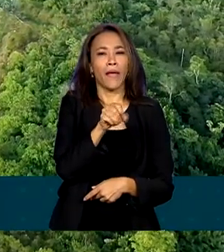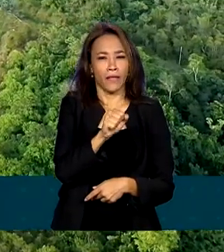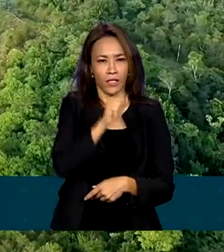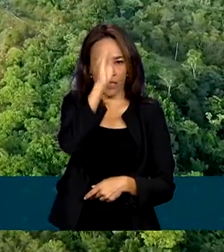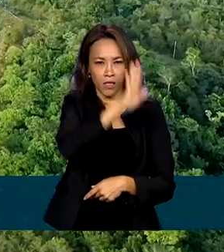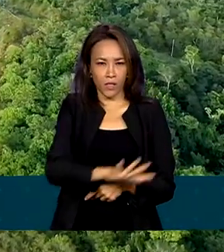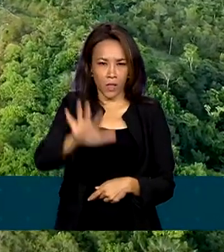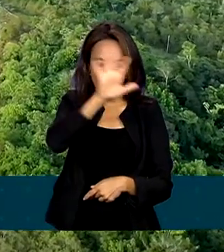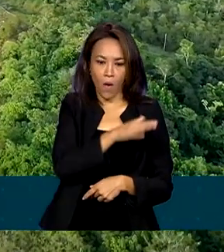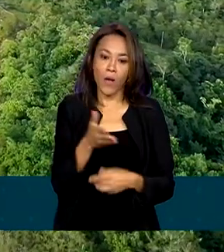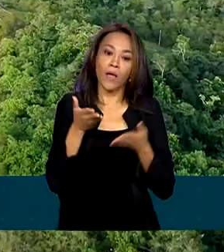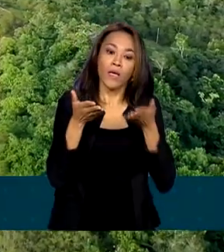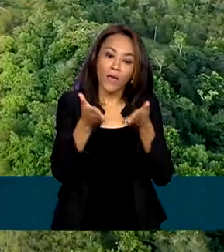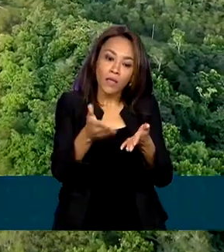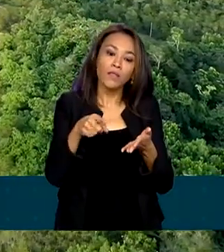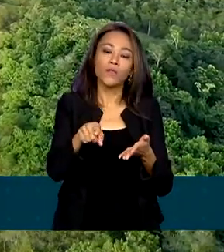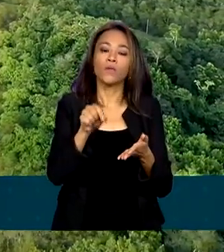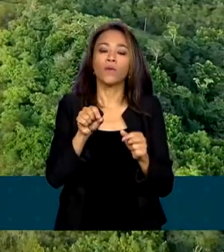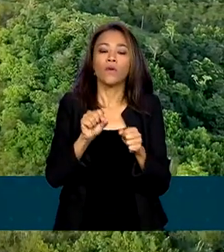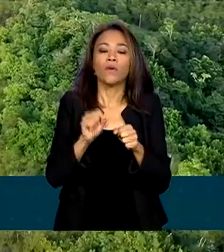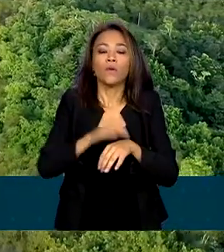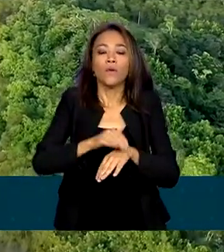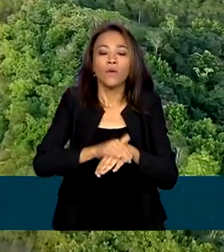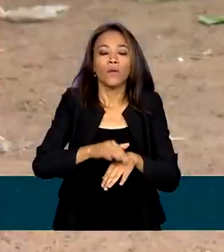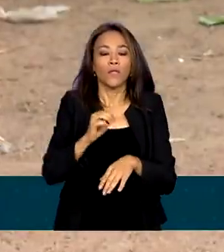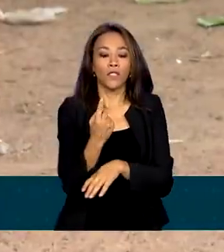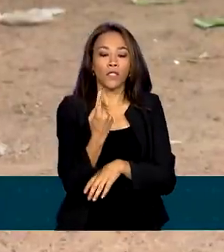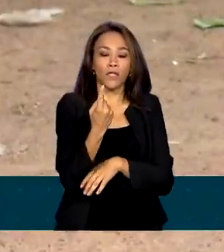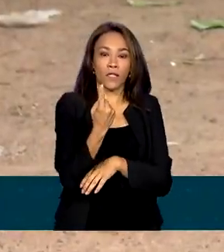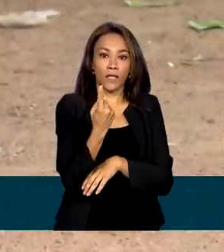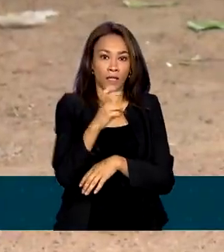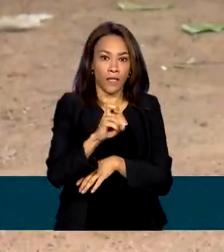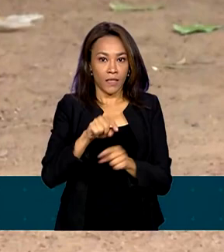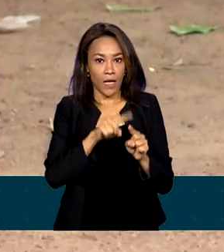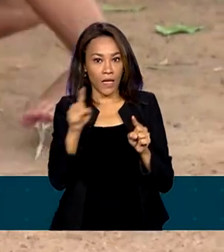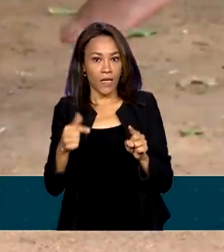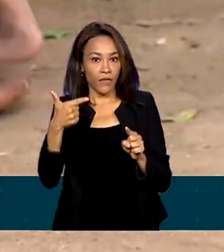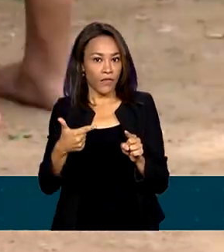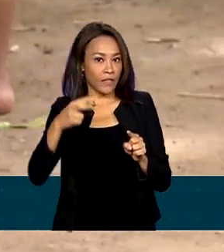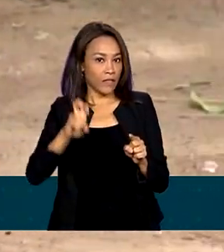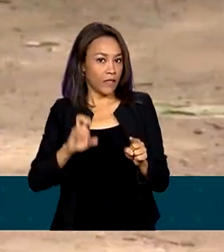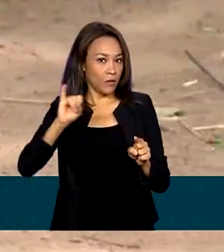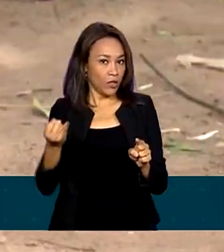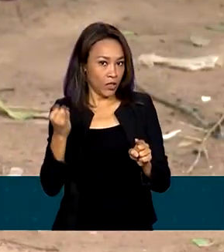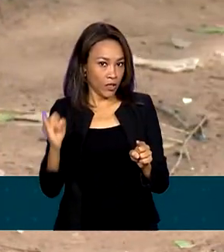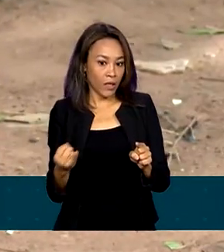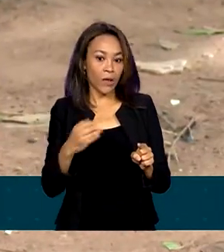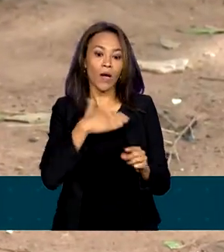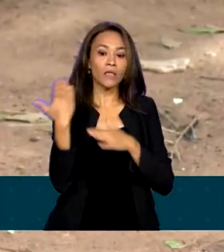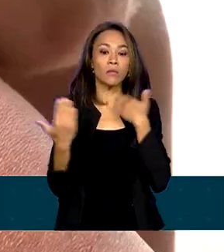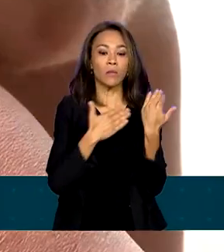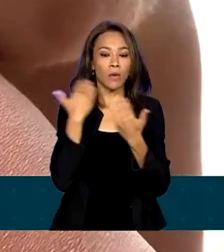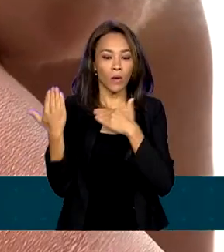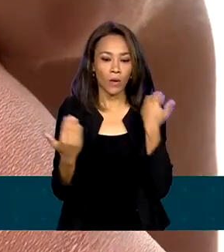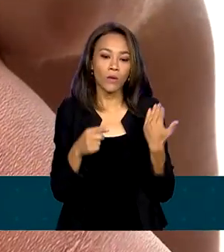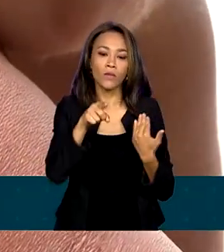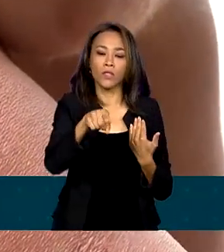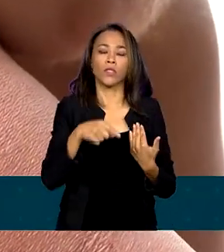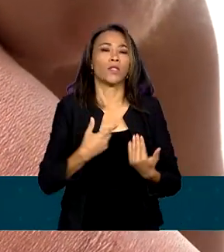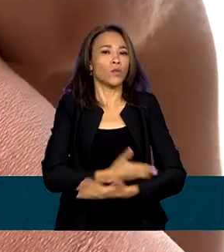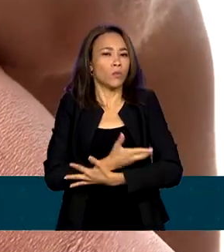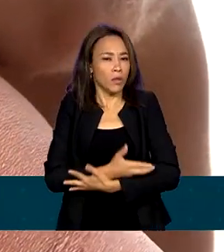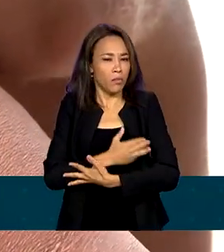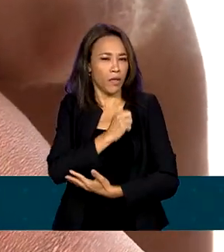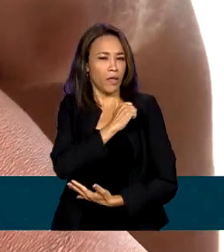da missão Yanomami, realizada entre 15 e 25 de janeiro, também apontou que as mortes de recém-nascidos Yanomami representaram